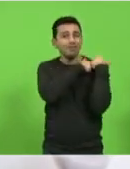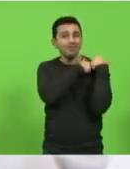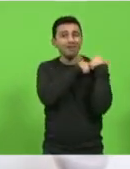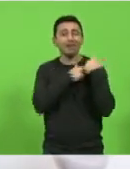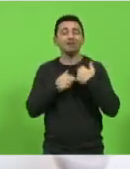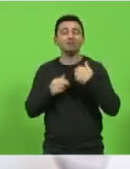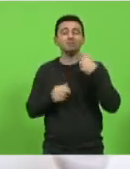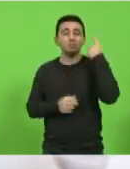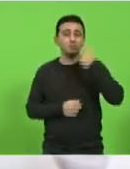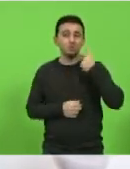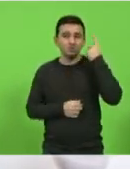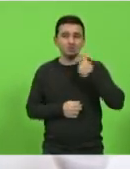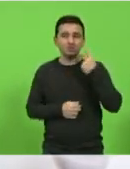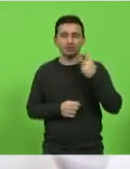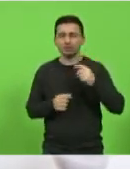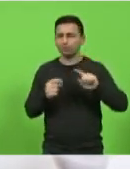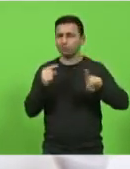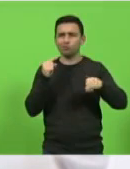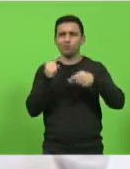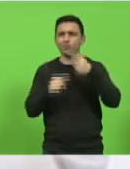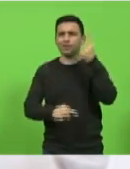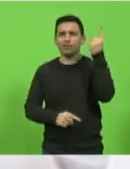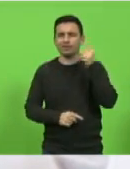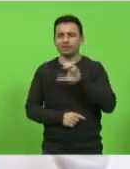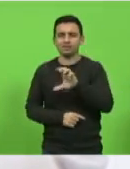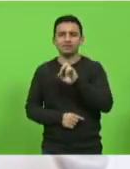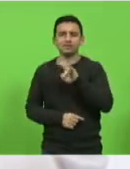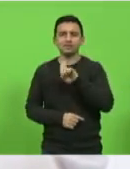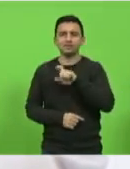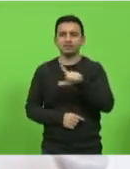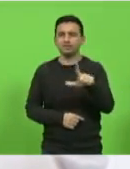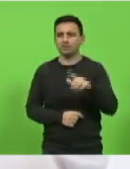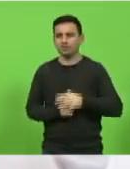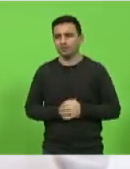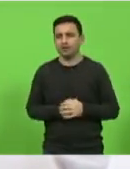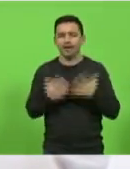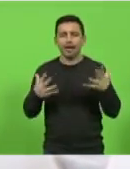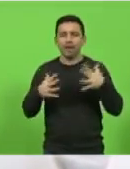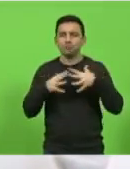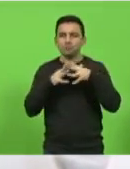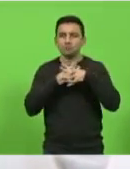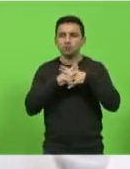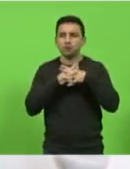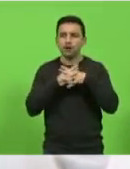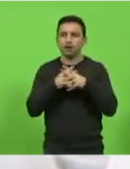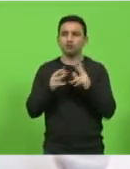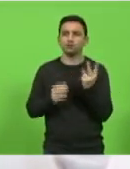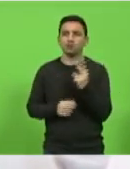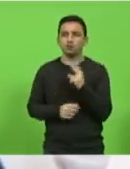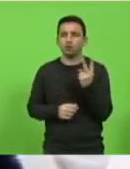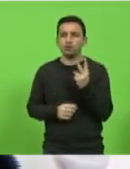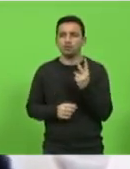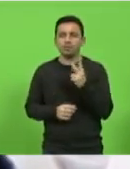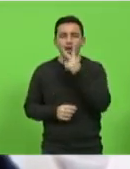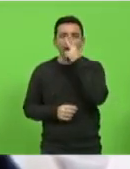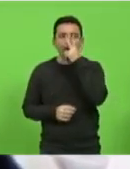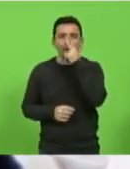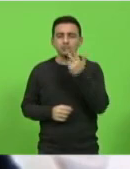criminal. Misturar as duas coisas é subestimar nossa inteligência, e aparentemente ela visa, né, no meu modo de